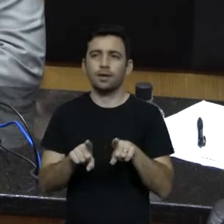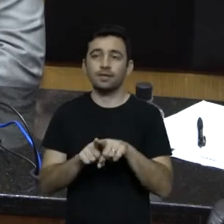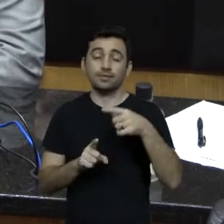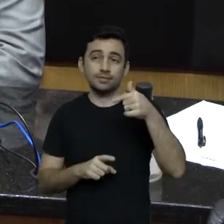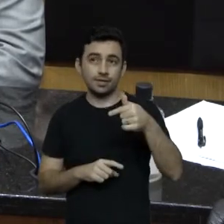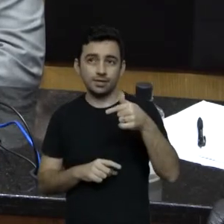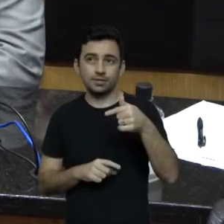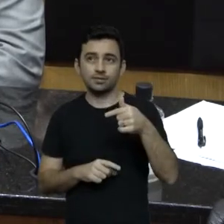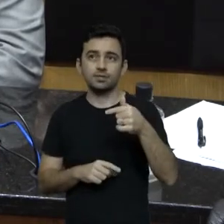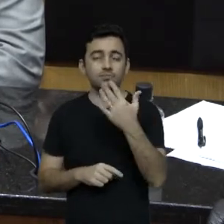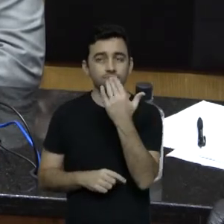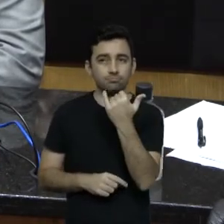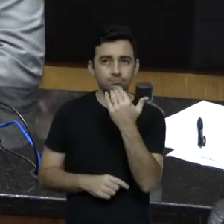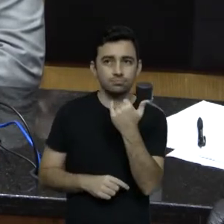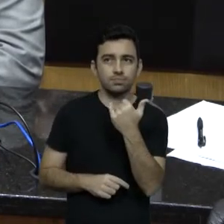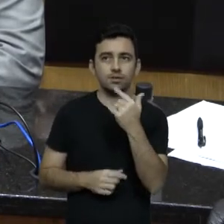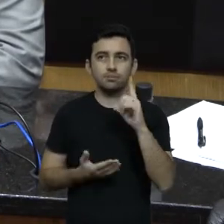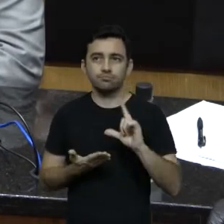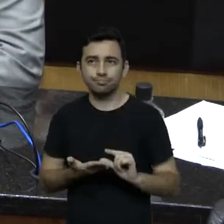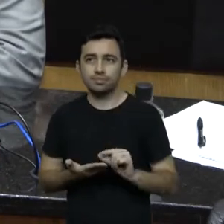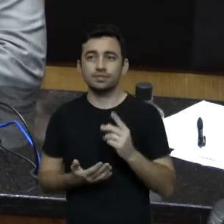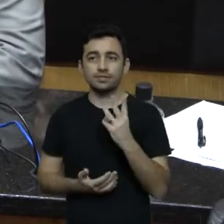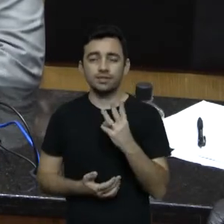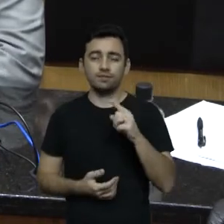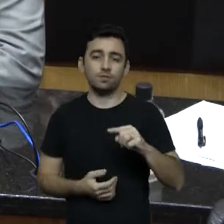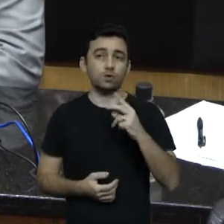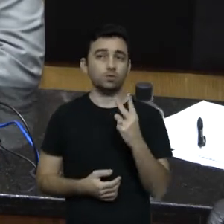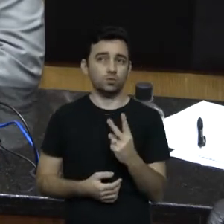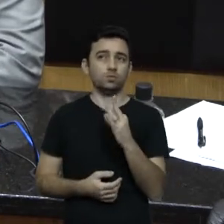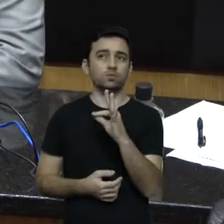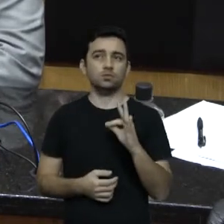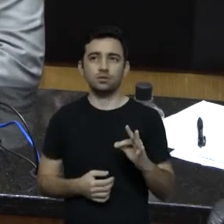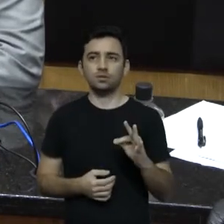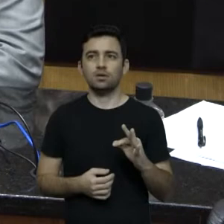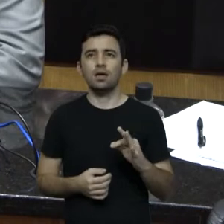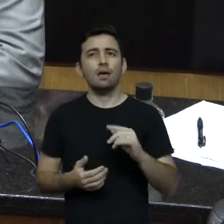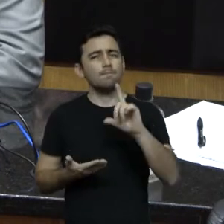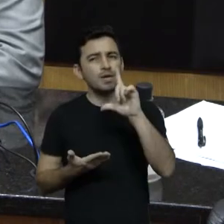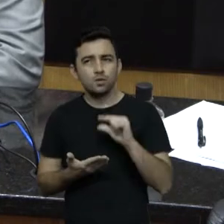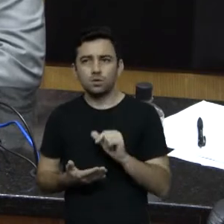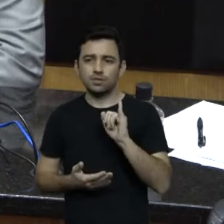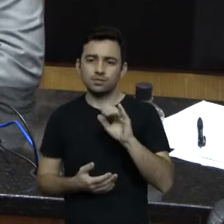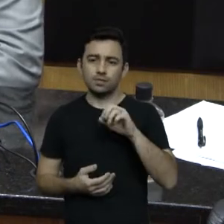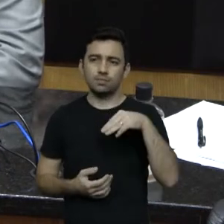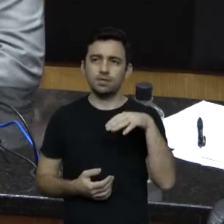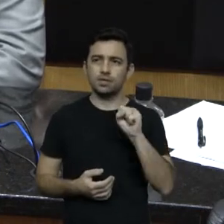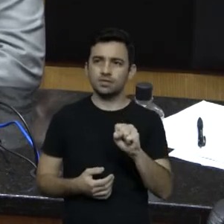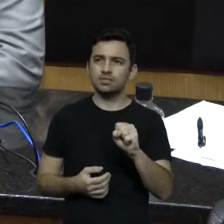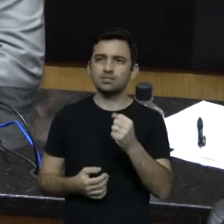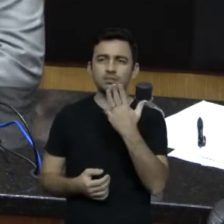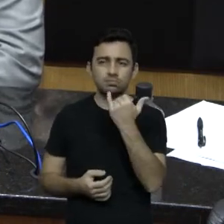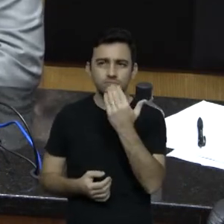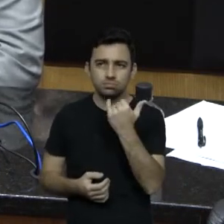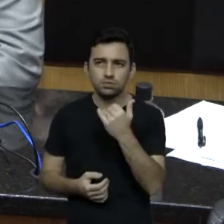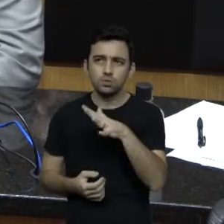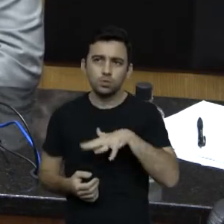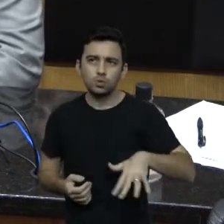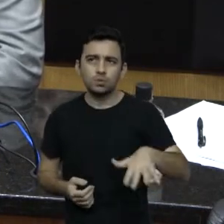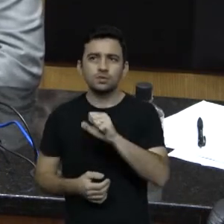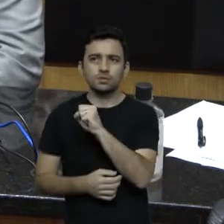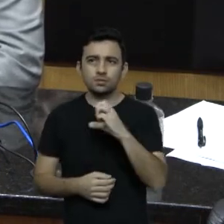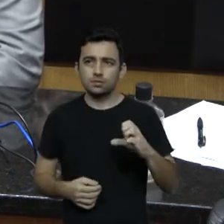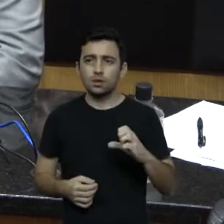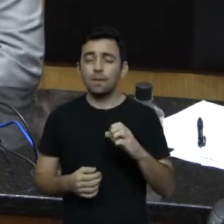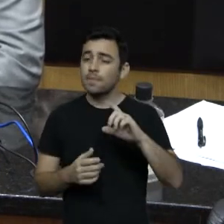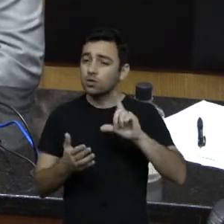sete na alimentação para 3,2 é menor o ICMS da refeição em Santa Catarina do